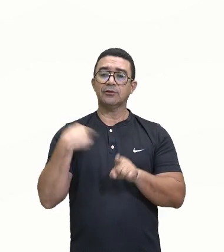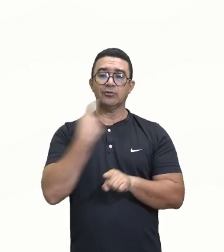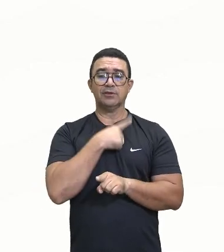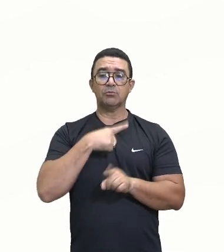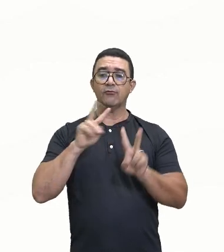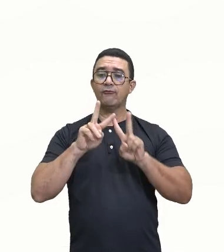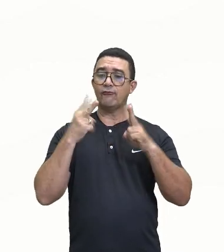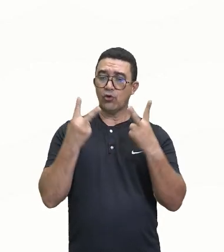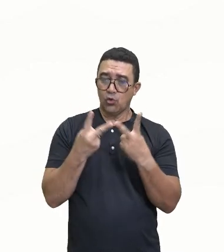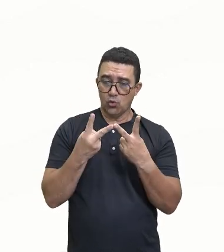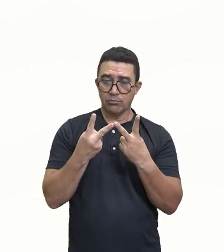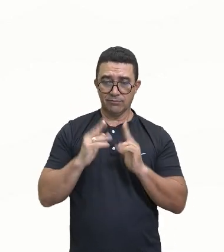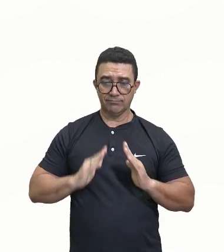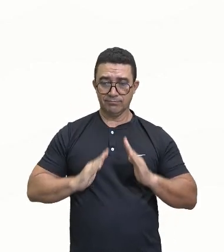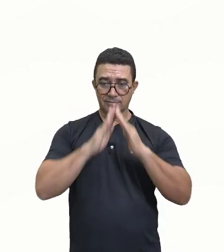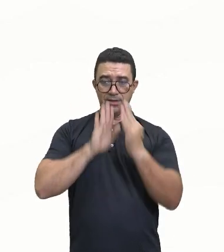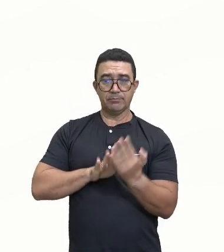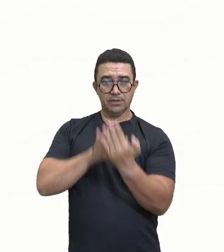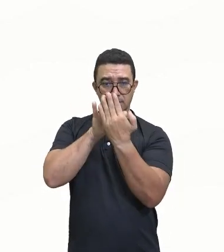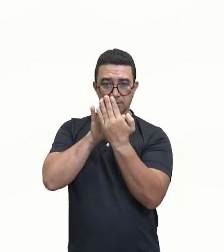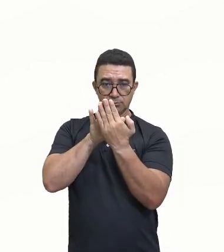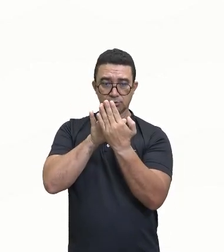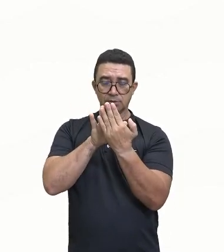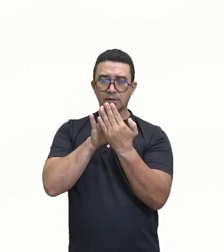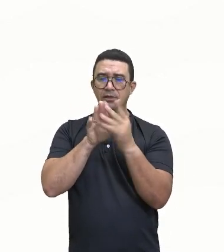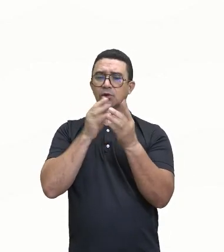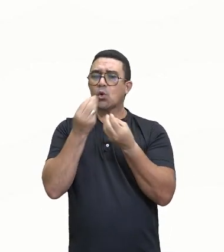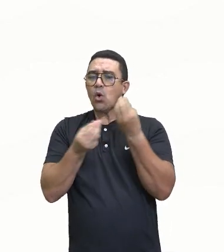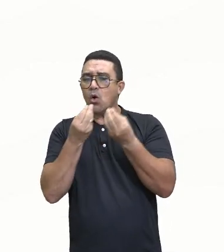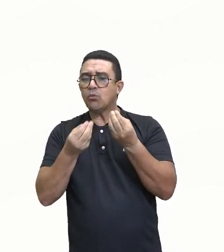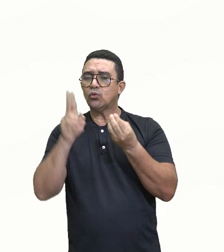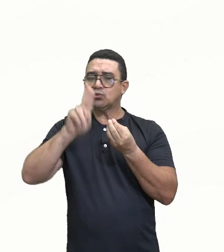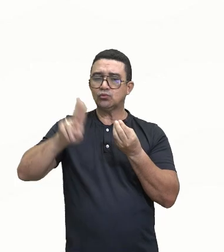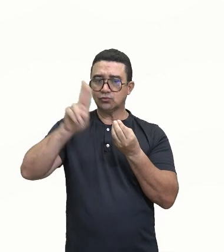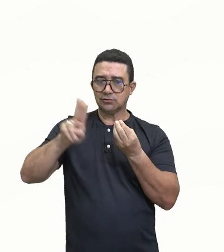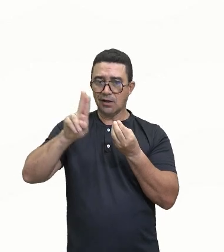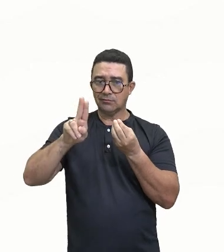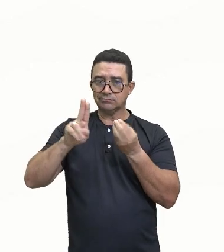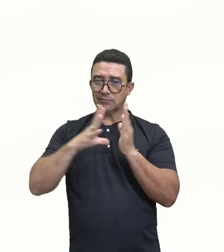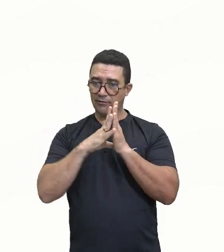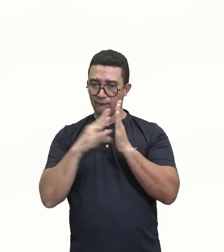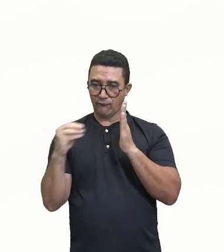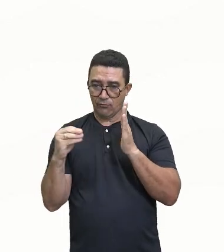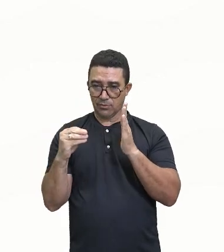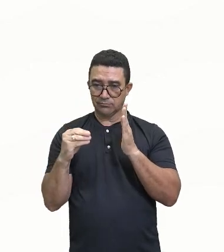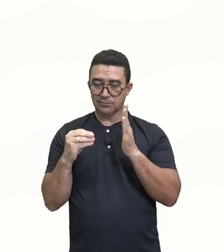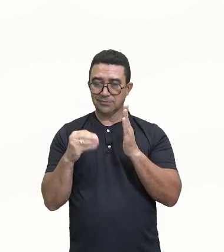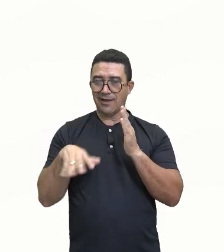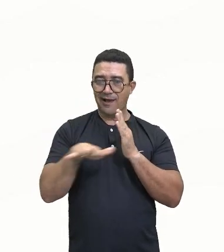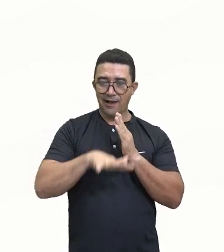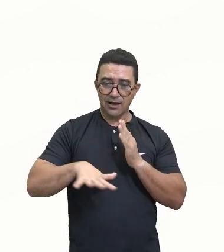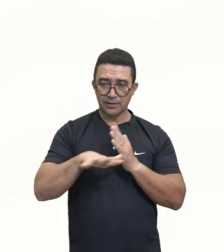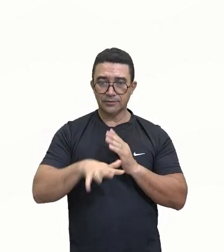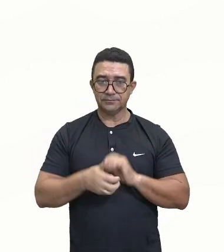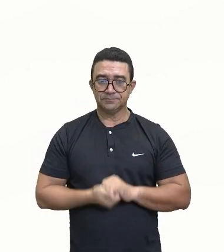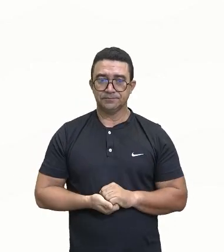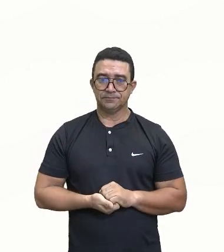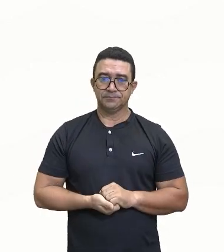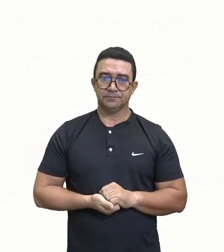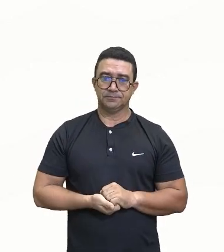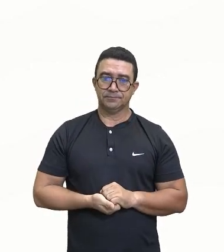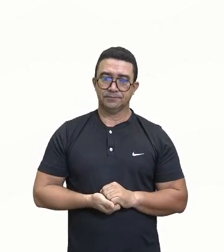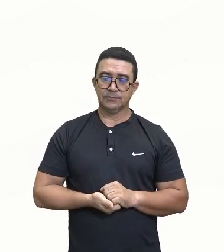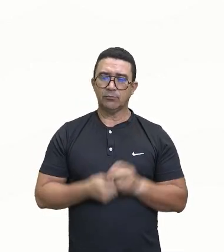o volume, tá? E a aplicação de uma área, tá certo?